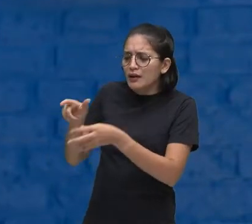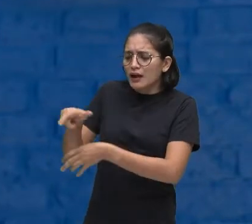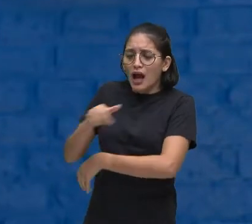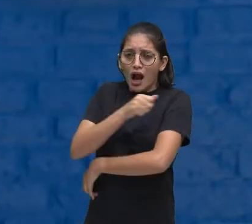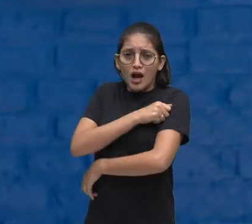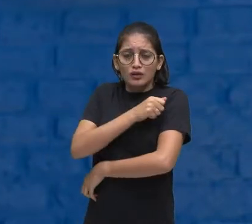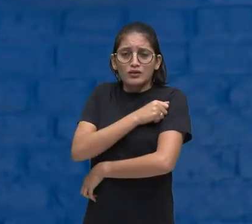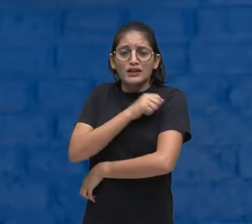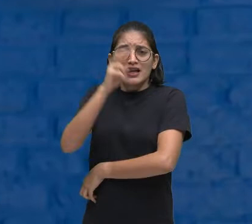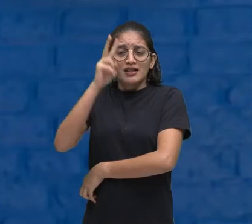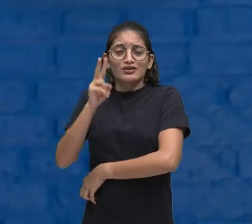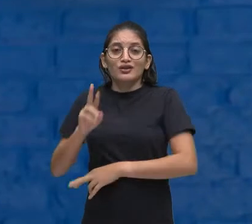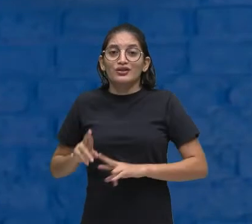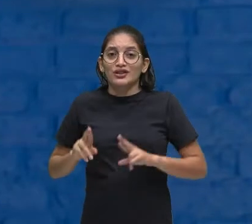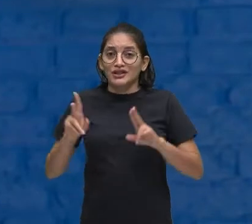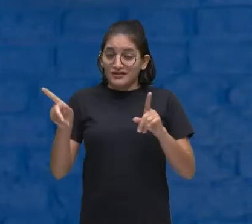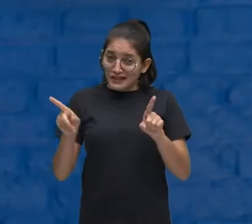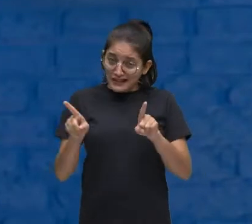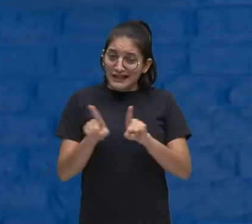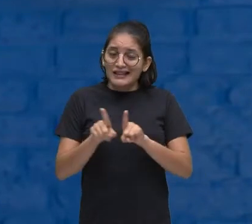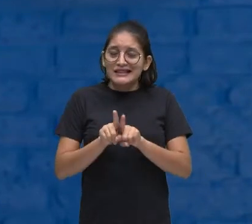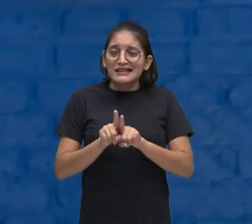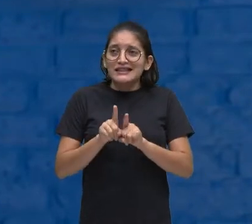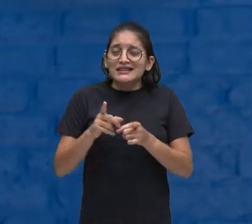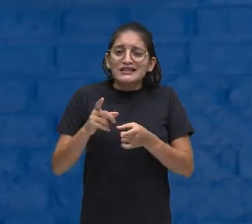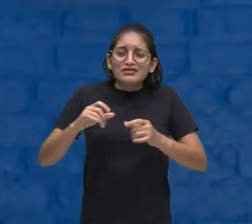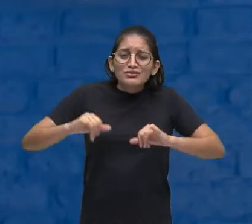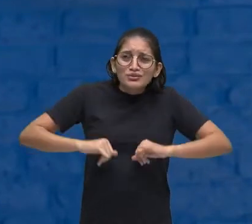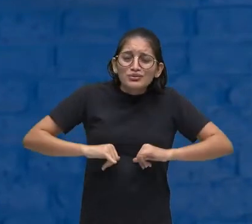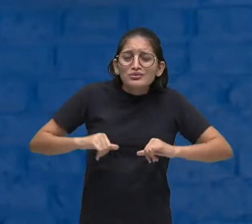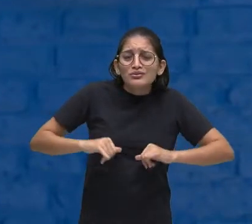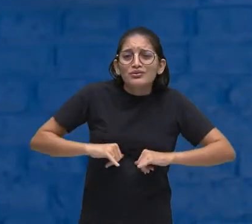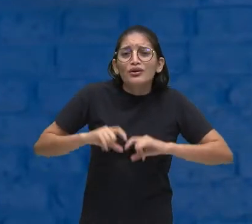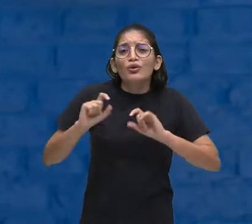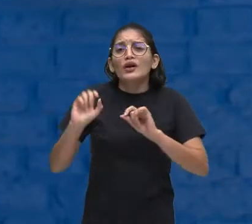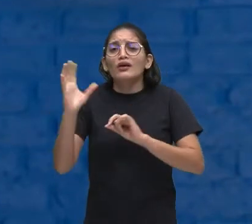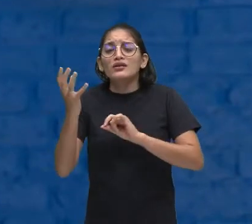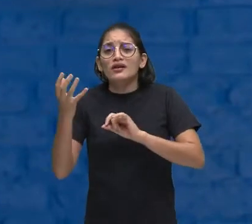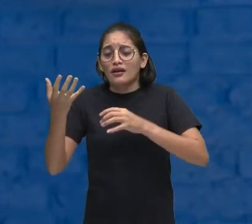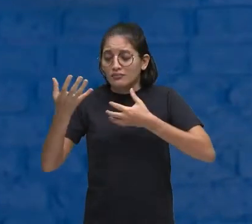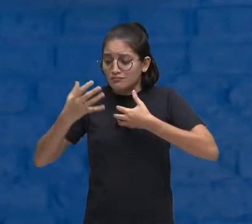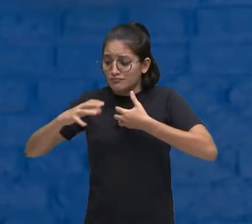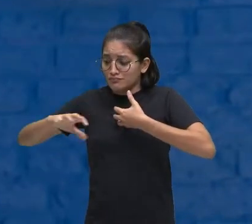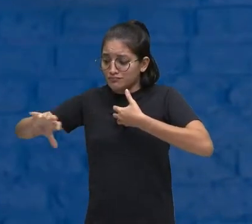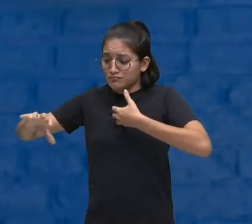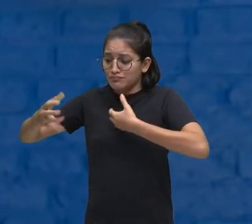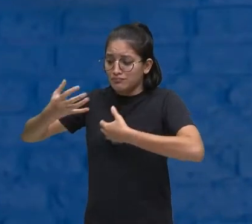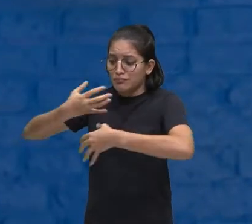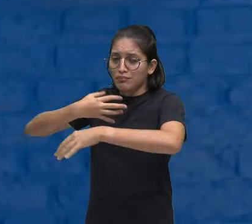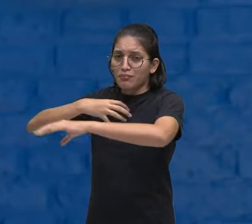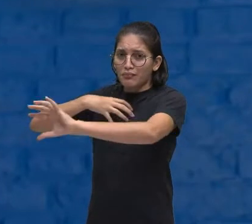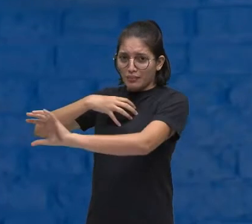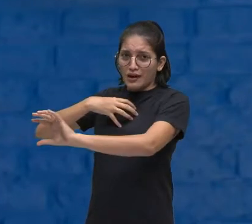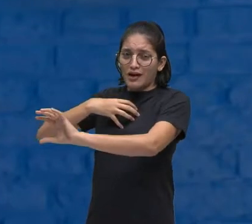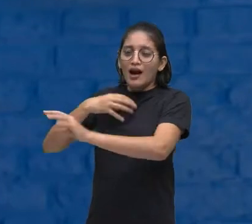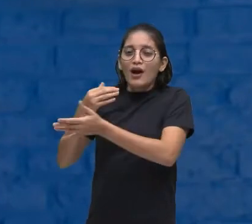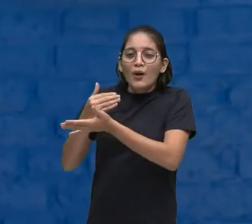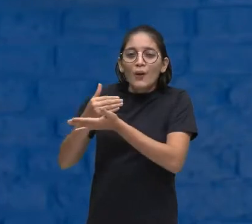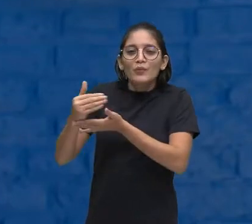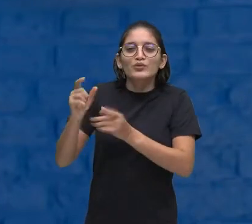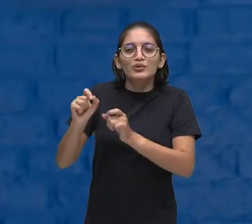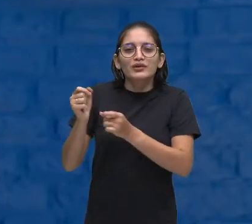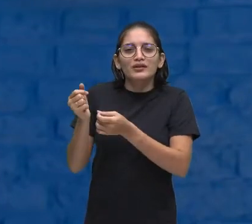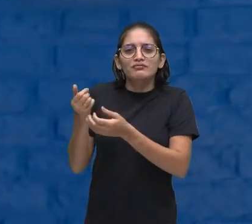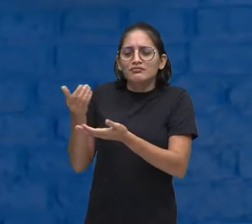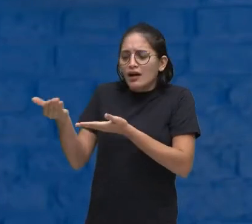uma historinha diferente, teve uma historinha de sofrimento, ela se colocou no lugar dele e teve empatia por ele, começou a cooperar